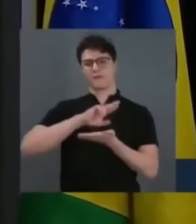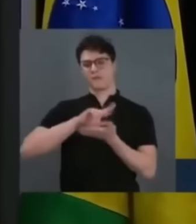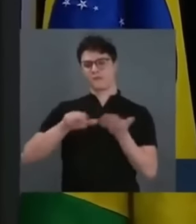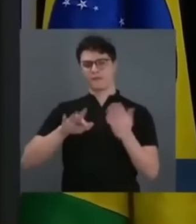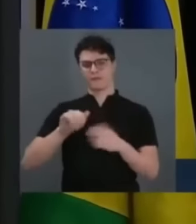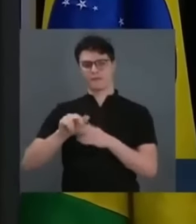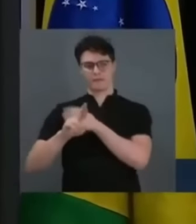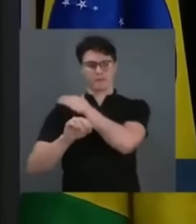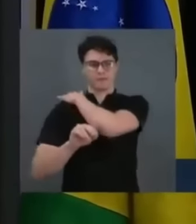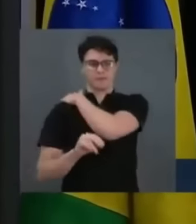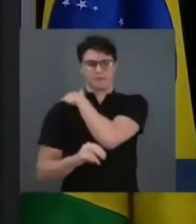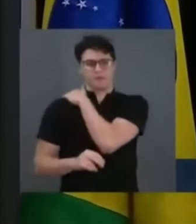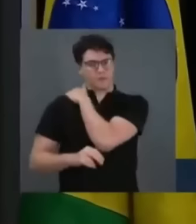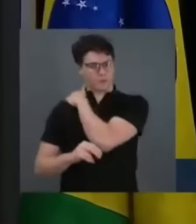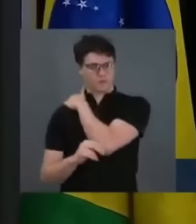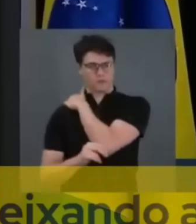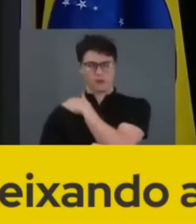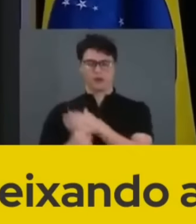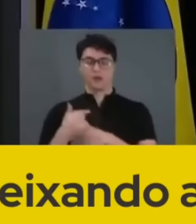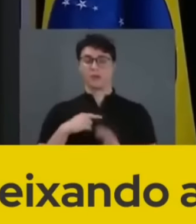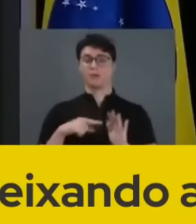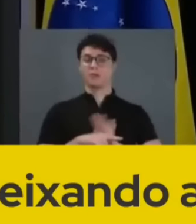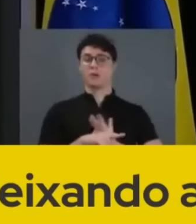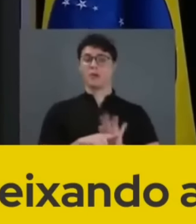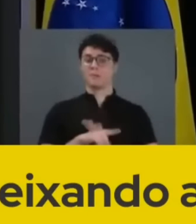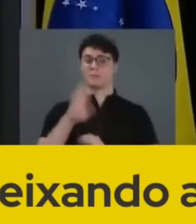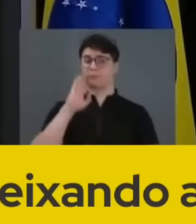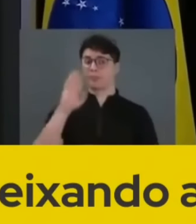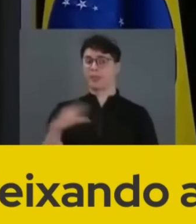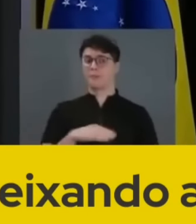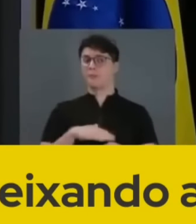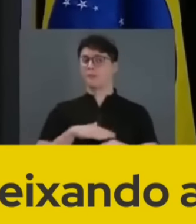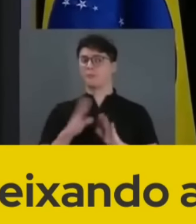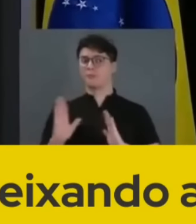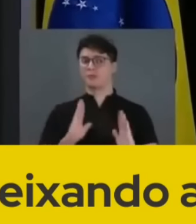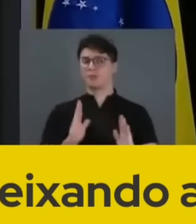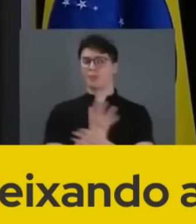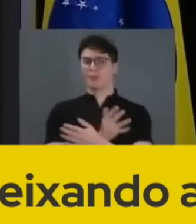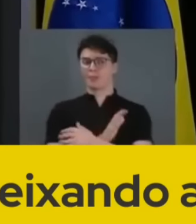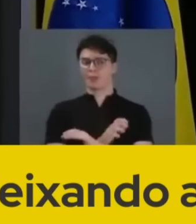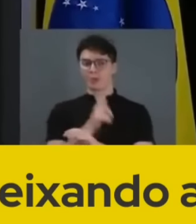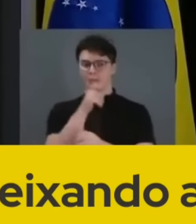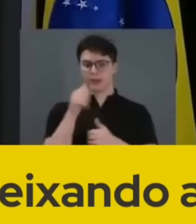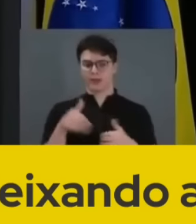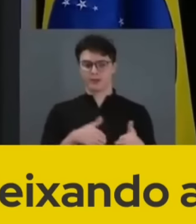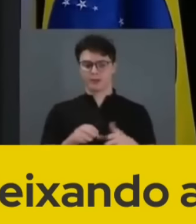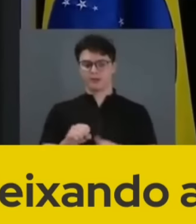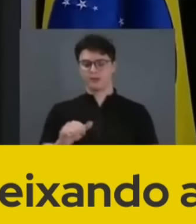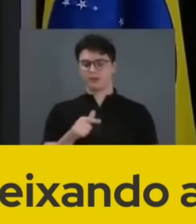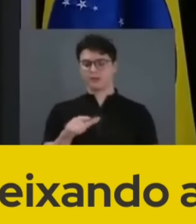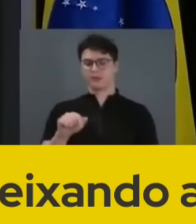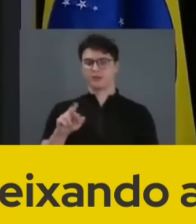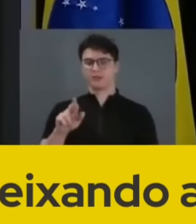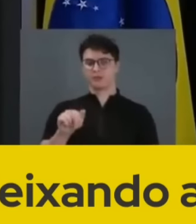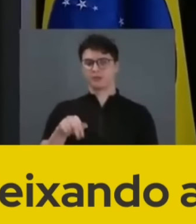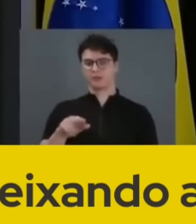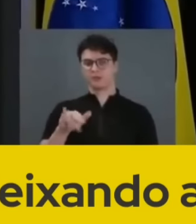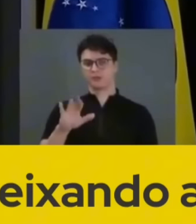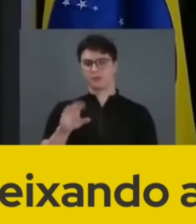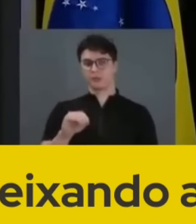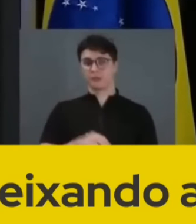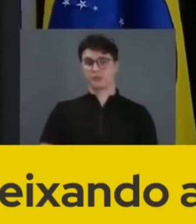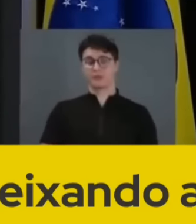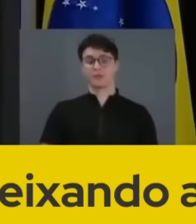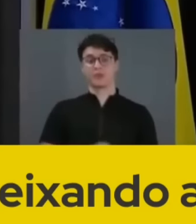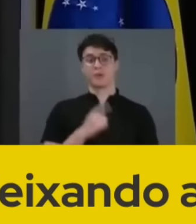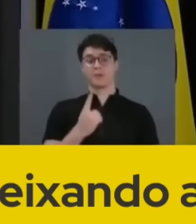pesquisar a principal seca de toda a história do Rio São Francisco, o Rio da Integração Nacional. ela